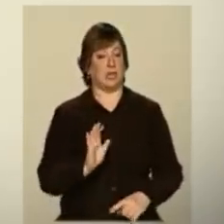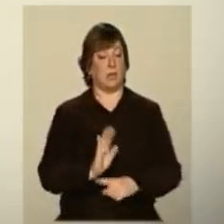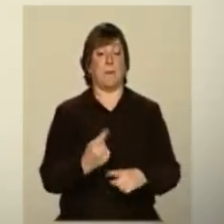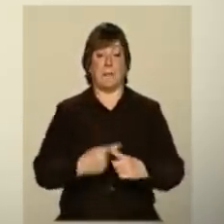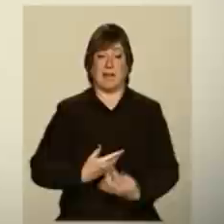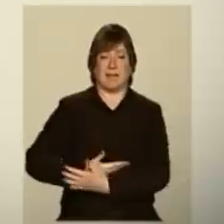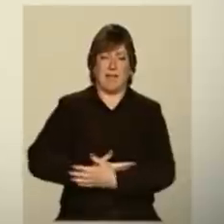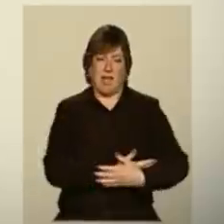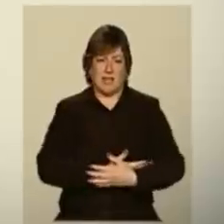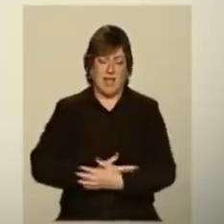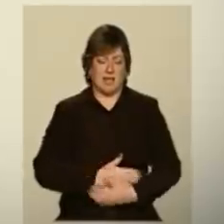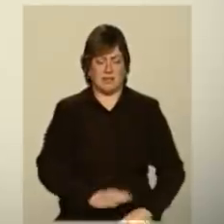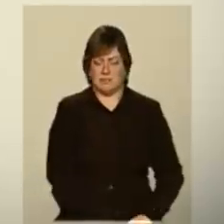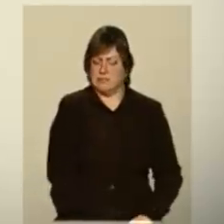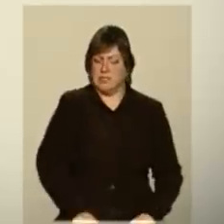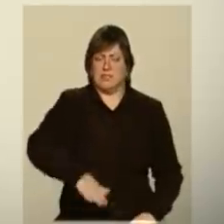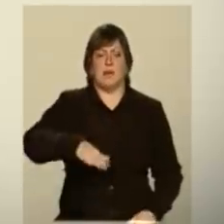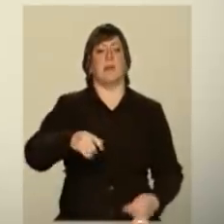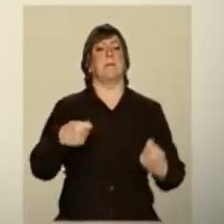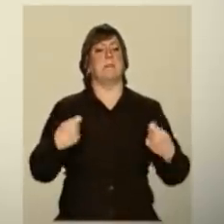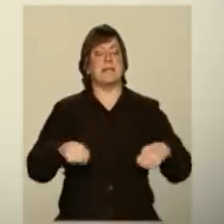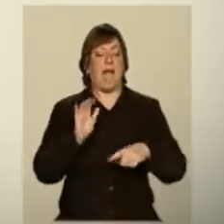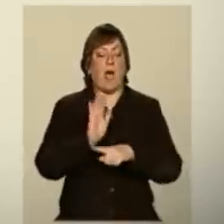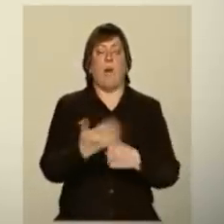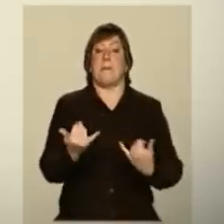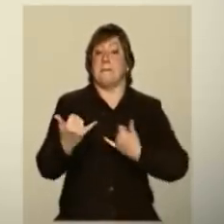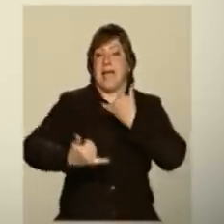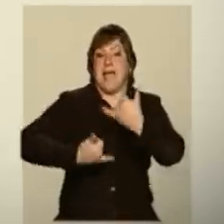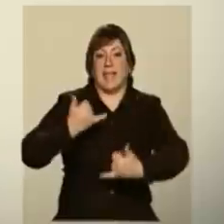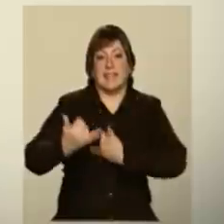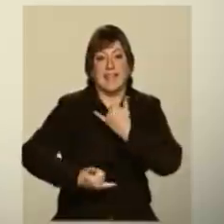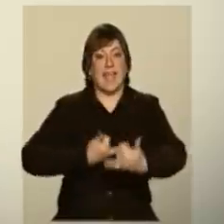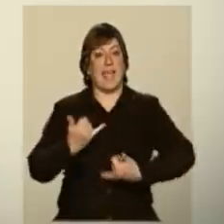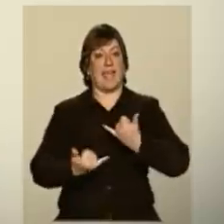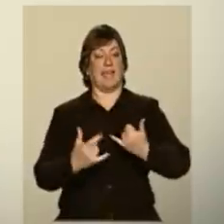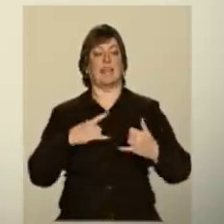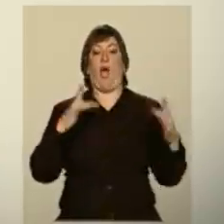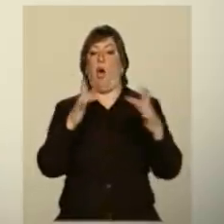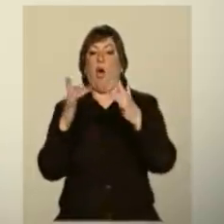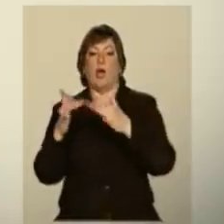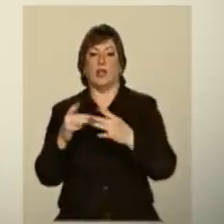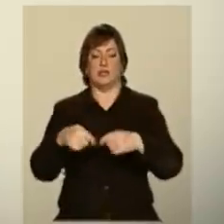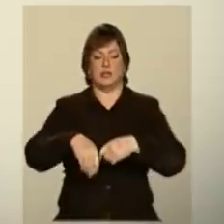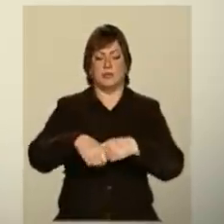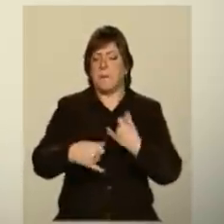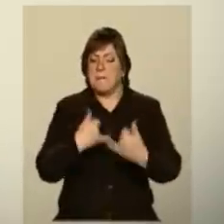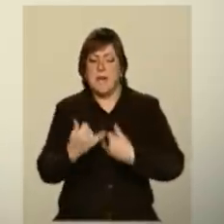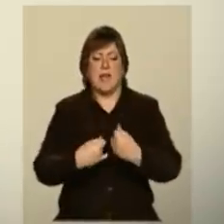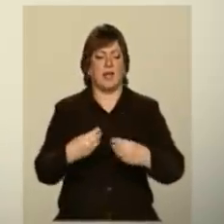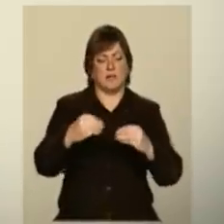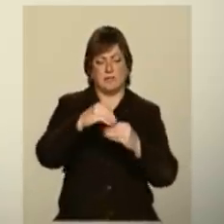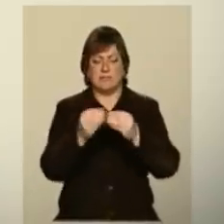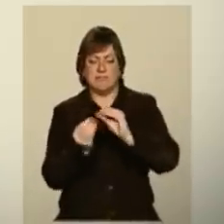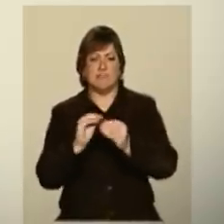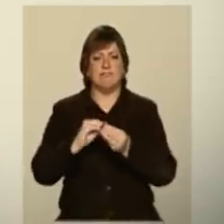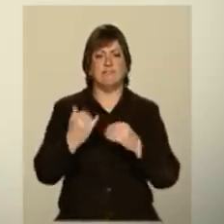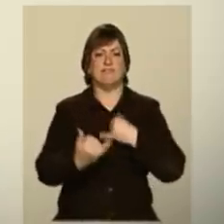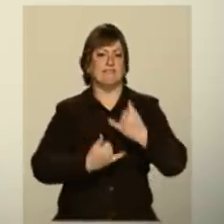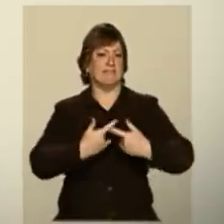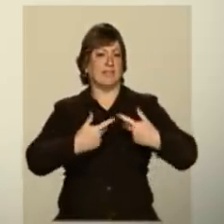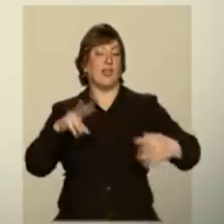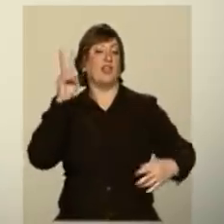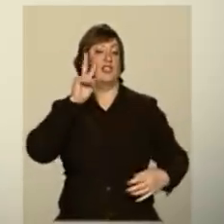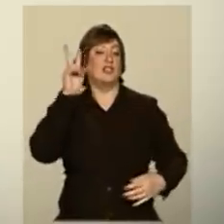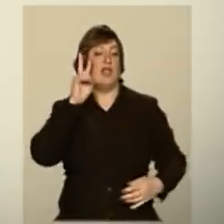ser estimuladas através de brincadeiras ter contato com jogos com as cores com as músicas escutar